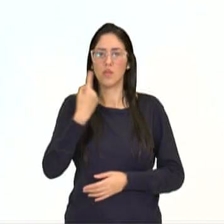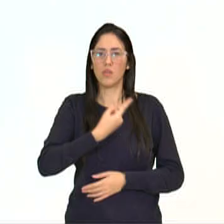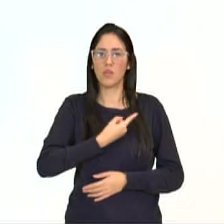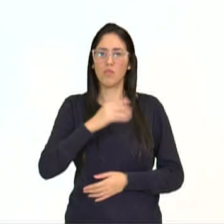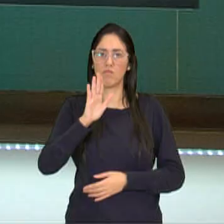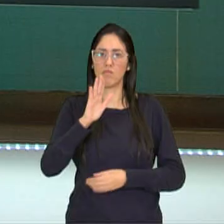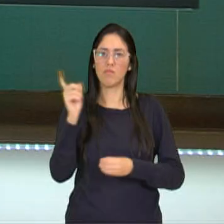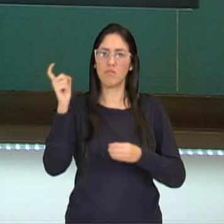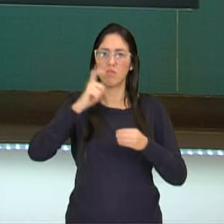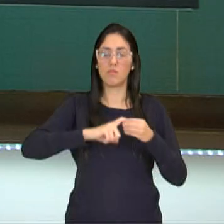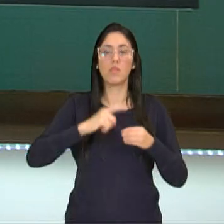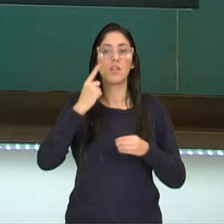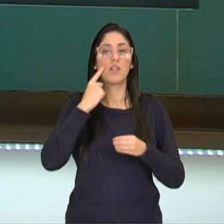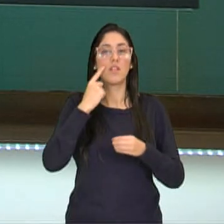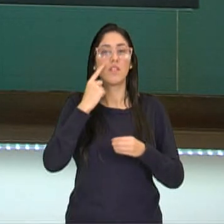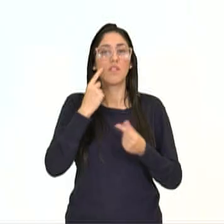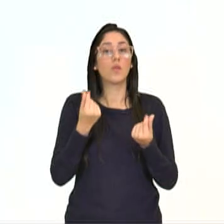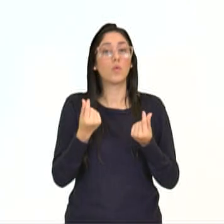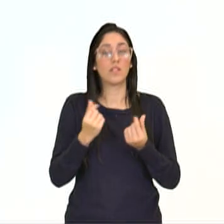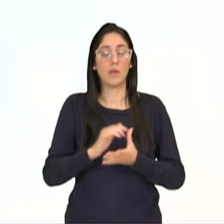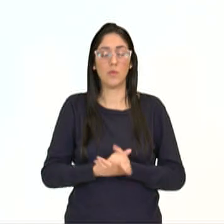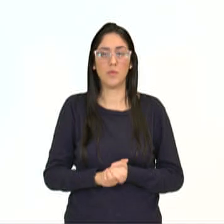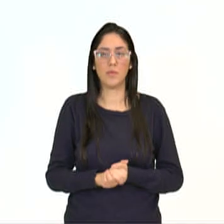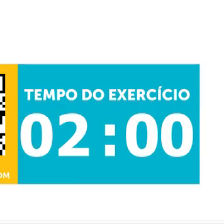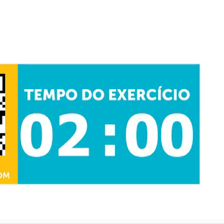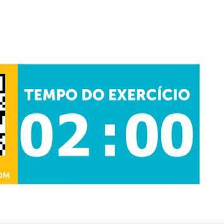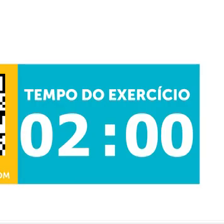agora qual é o novo saldo dele.